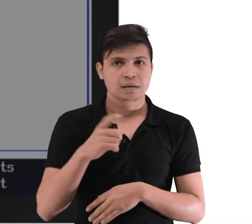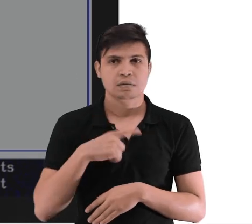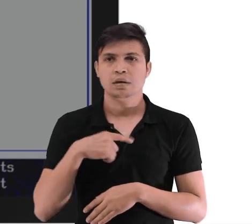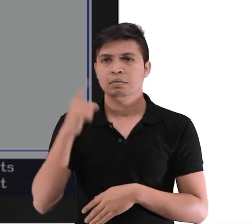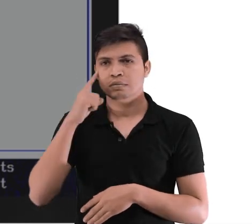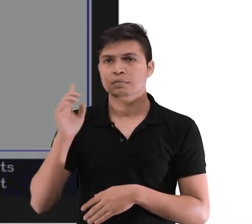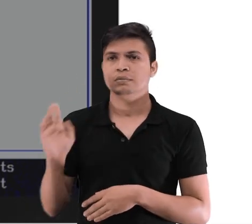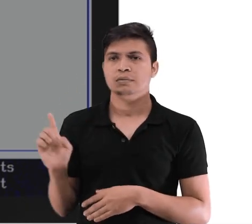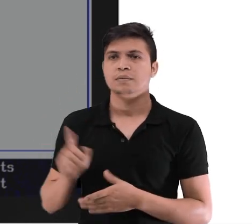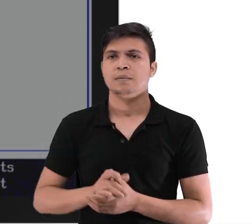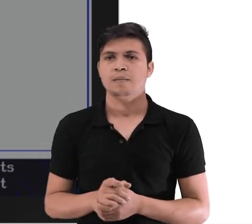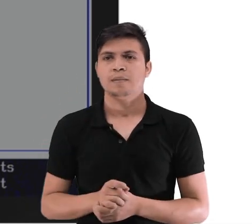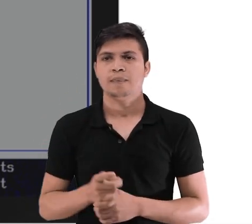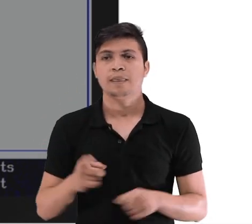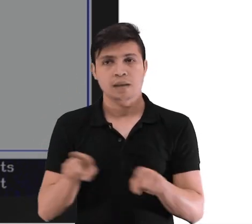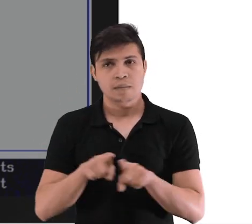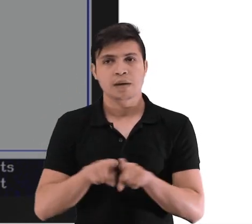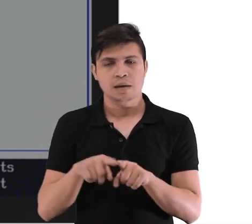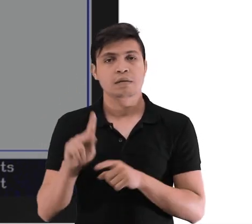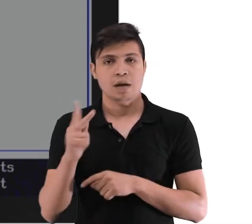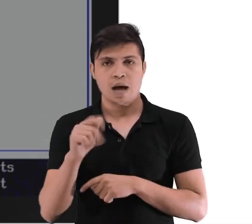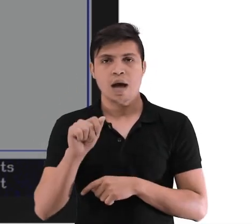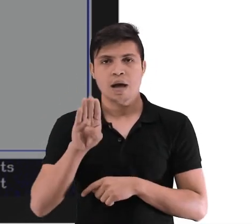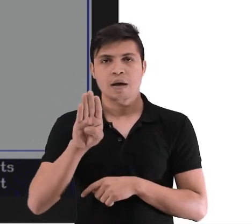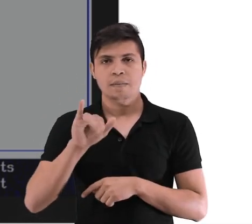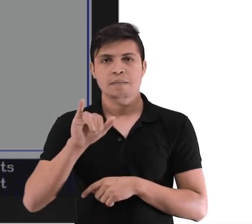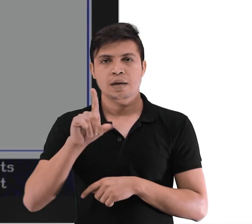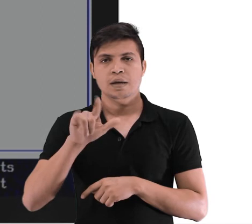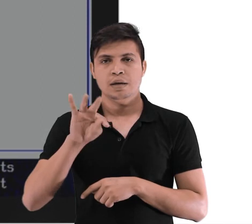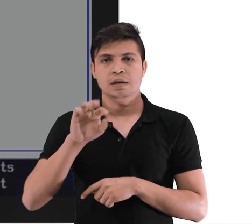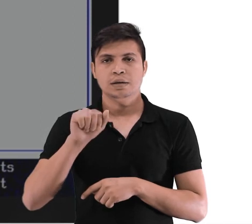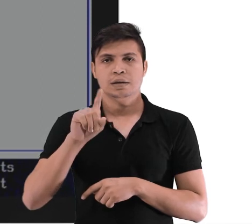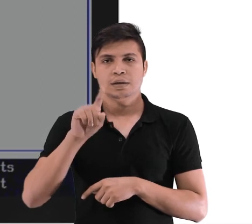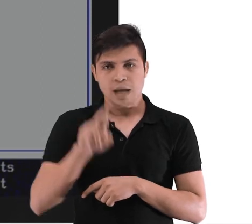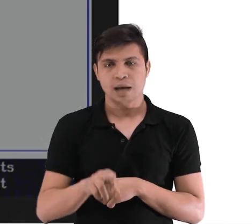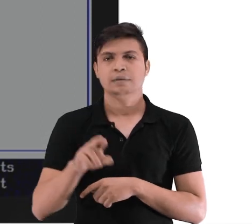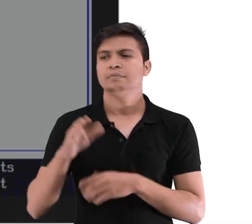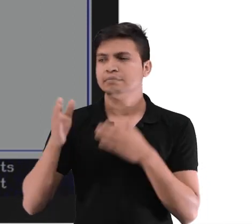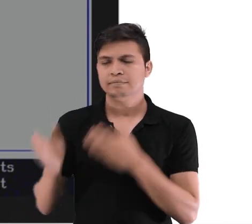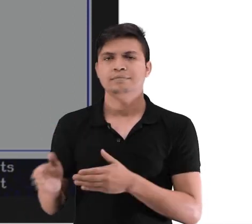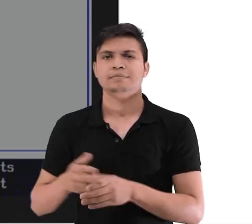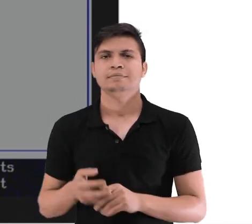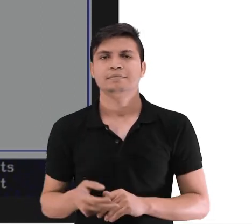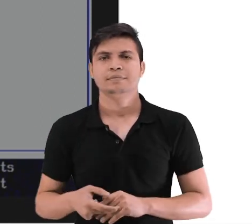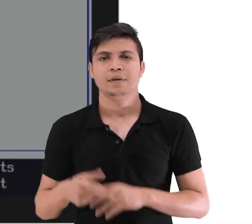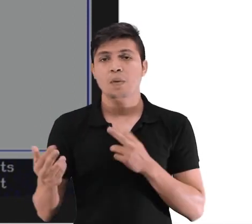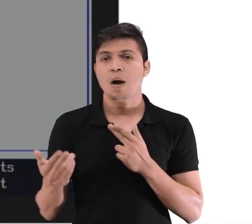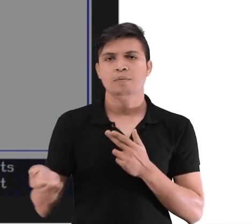e também vai habilitá-la do mesmo jeito que você habilitou essa de cima, certo?